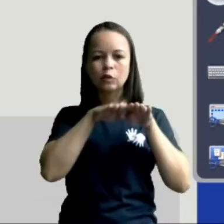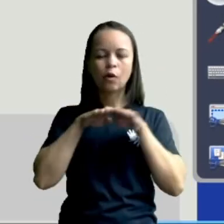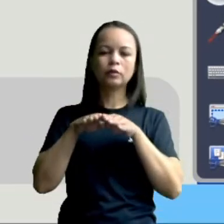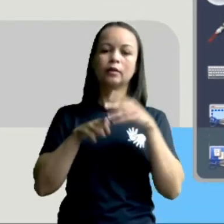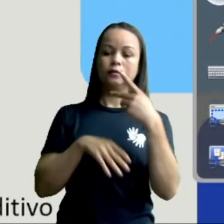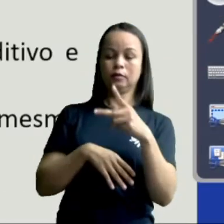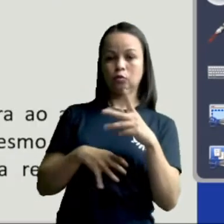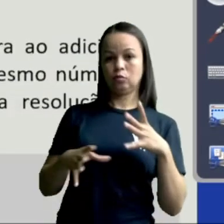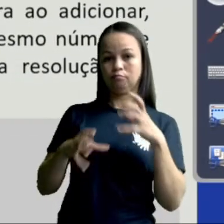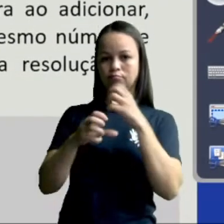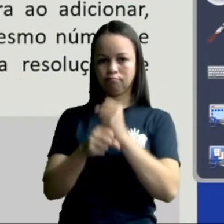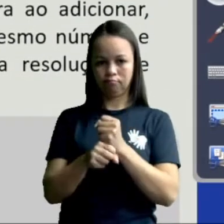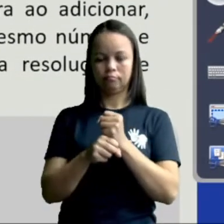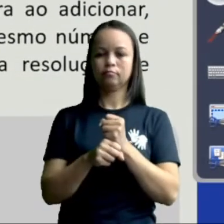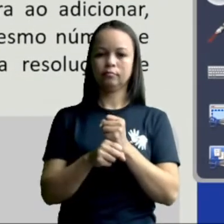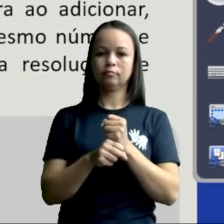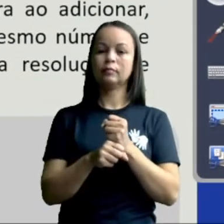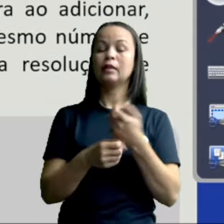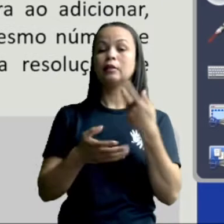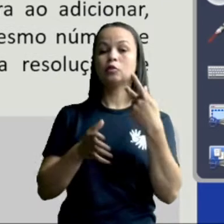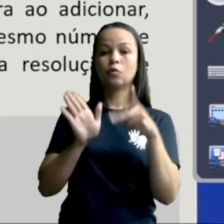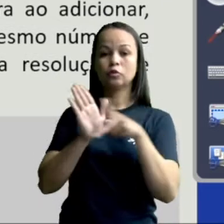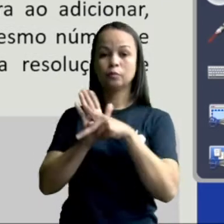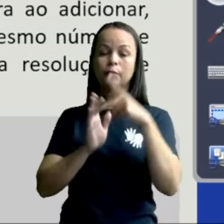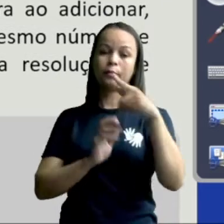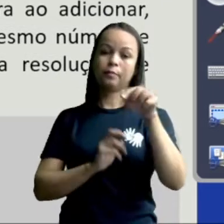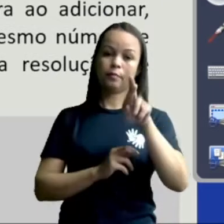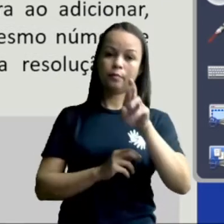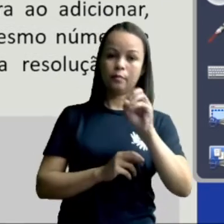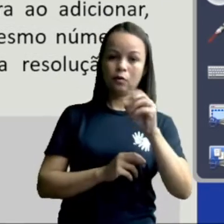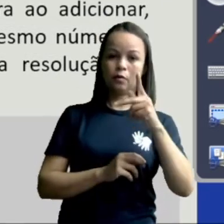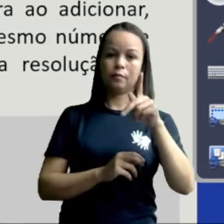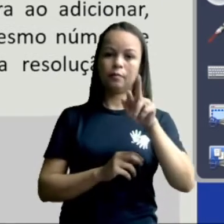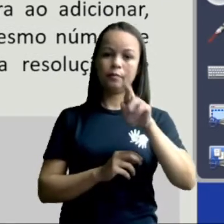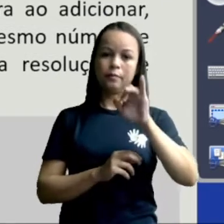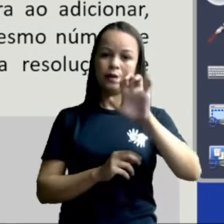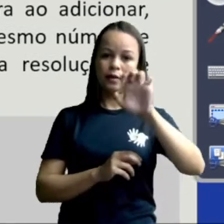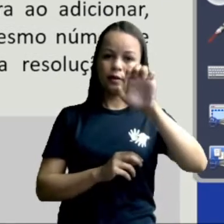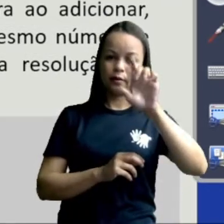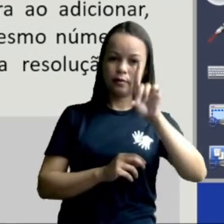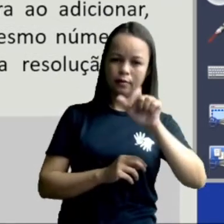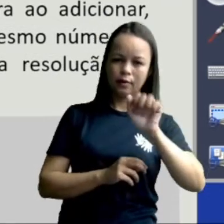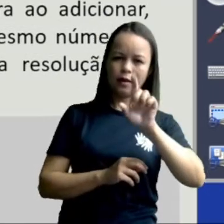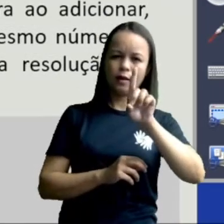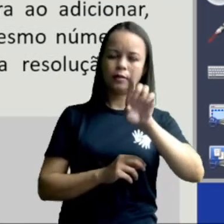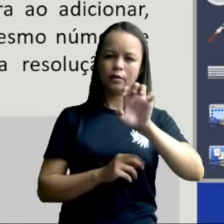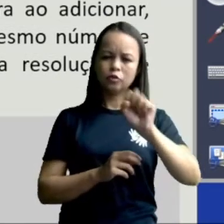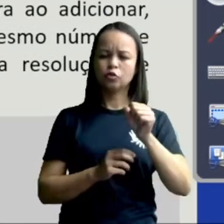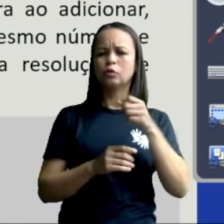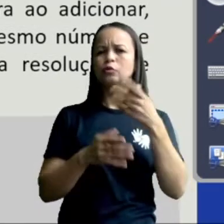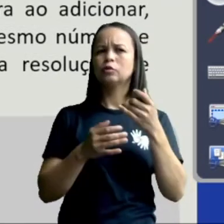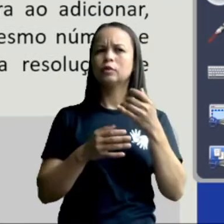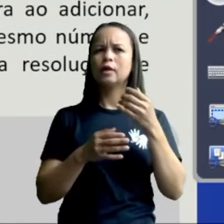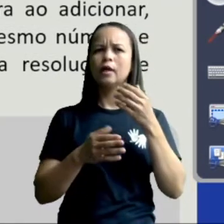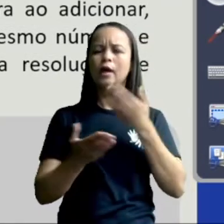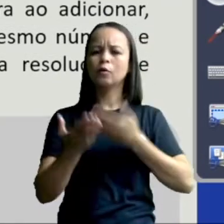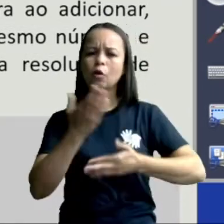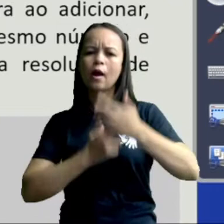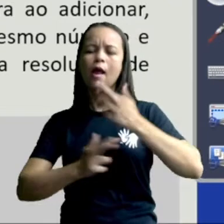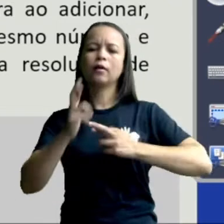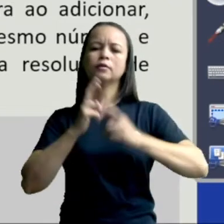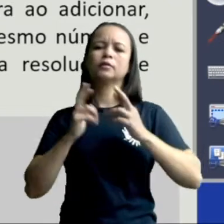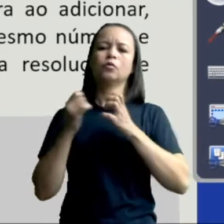suas operações, tá? Suas propriedades, tá bom? Com o intuito, então, de reconhecer que a relação de